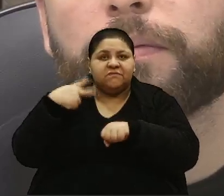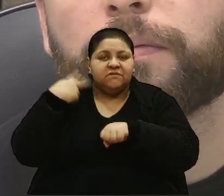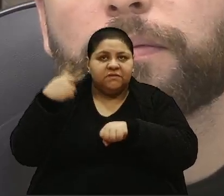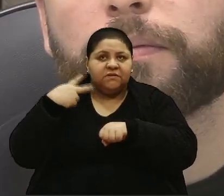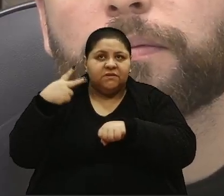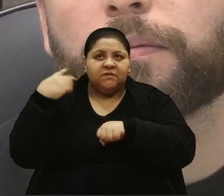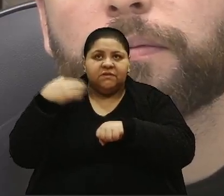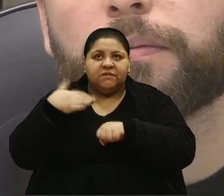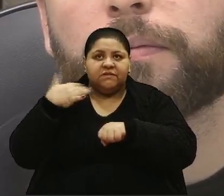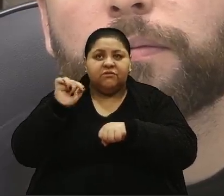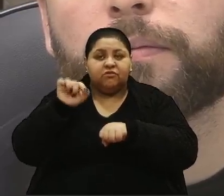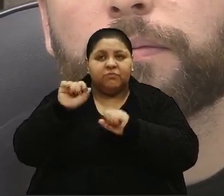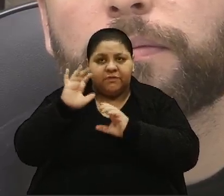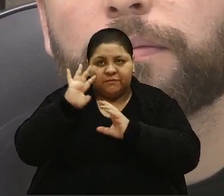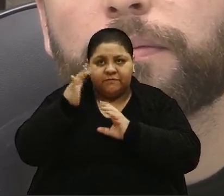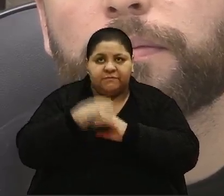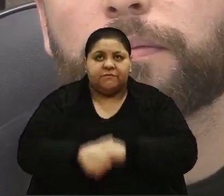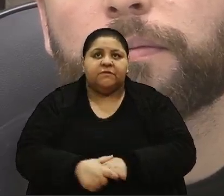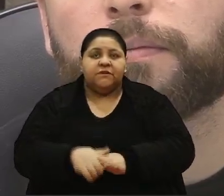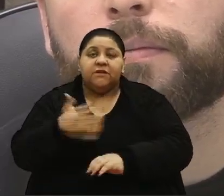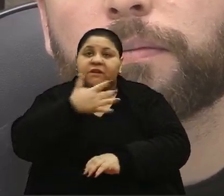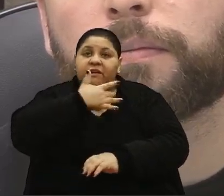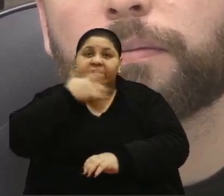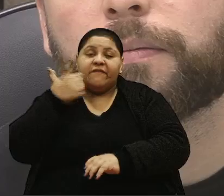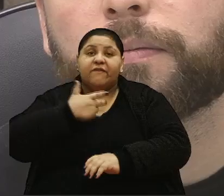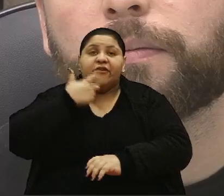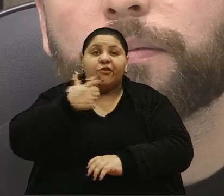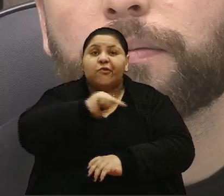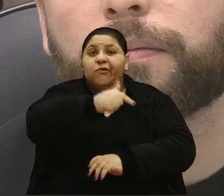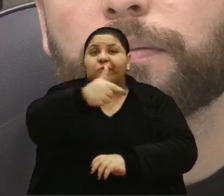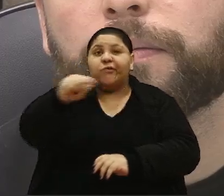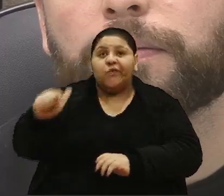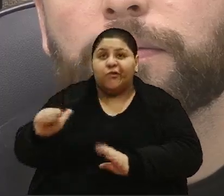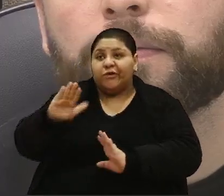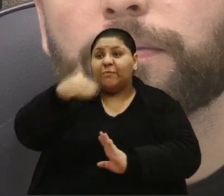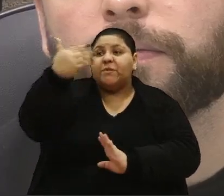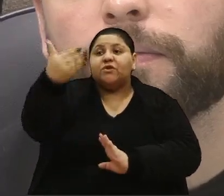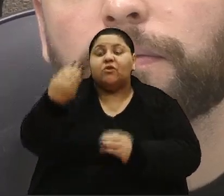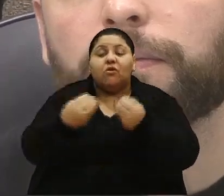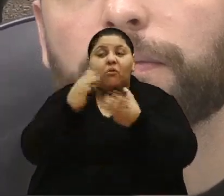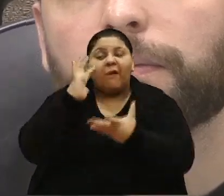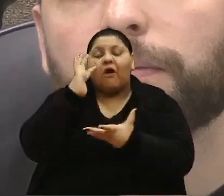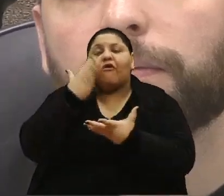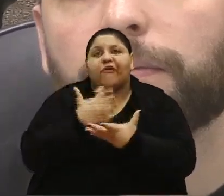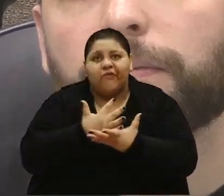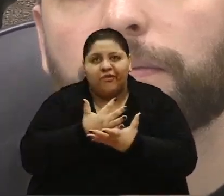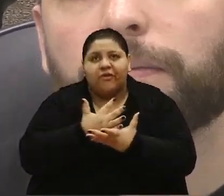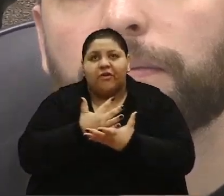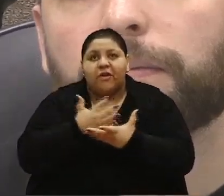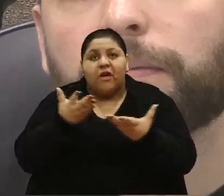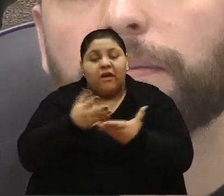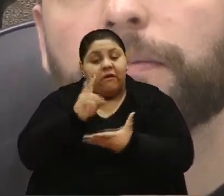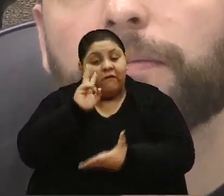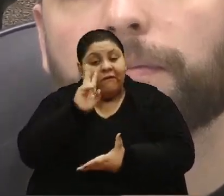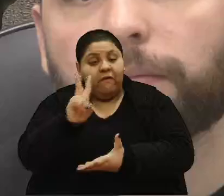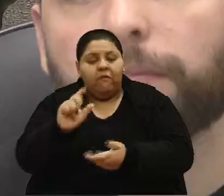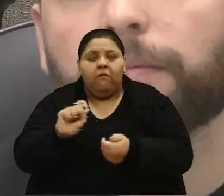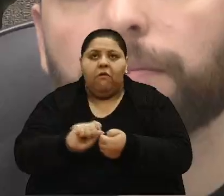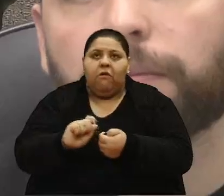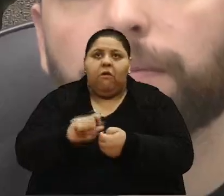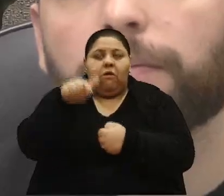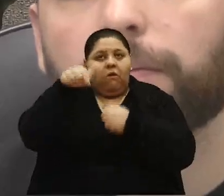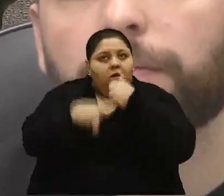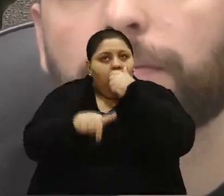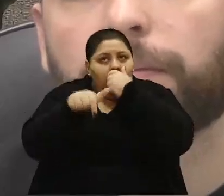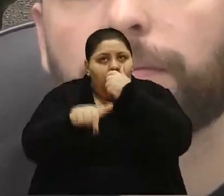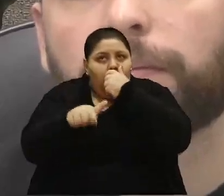Andressa sobre essa situação. É fácil a gente dizer do outro lado como é que tem que ser, né? Eu quero ver... fazer,